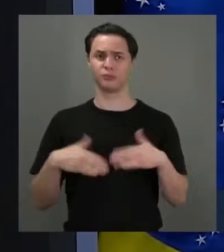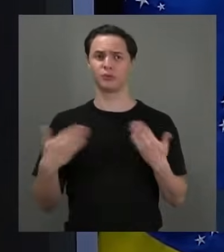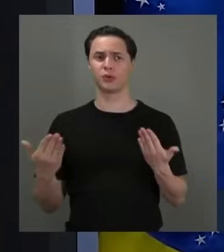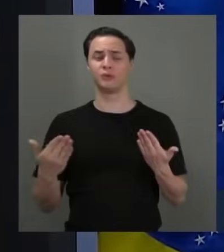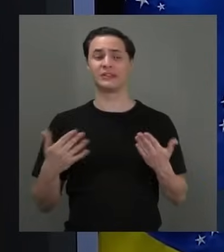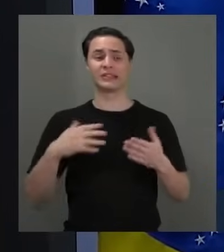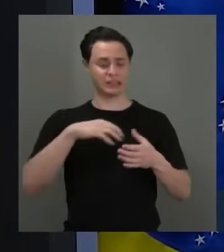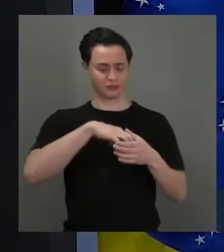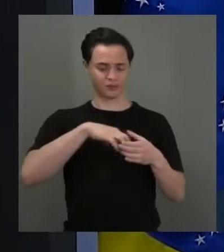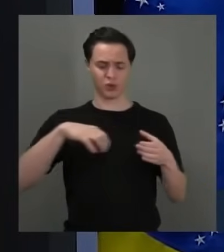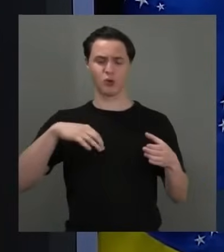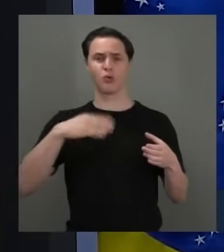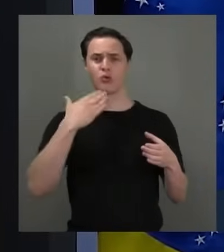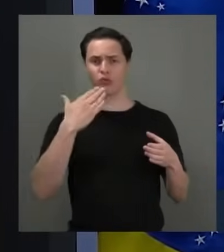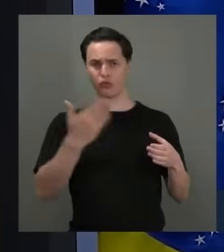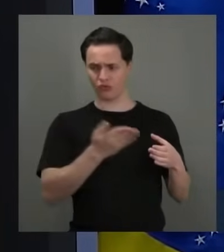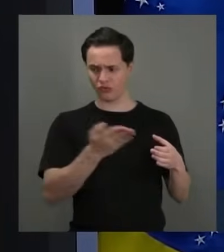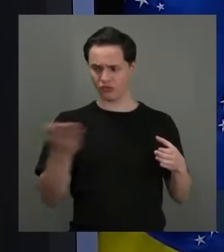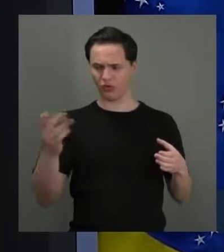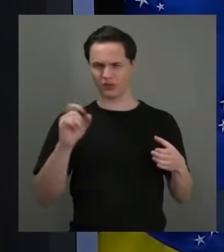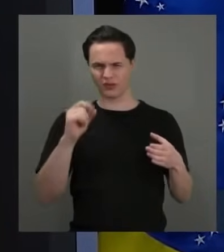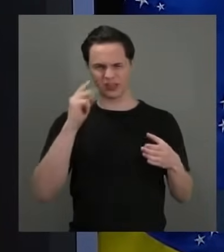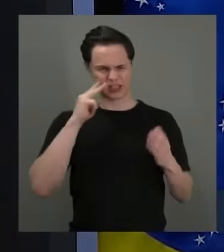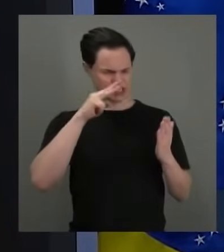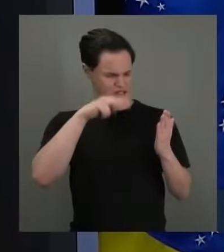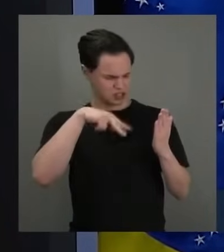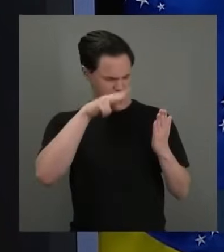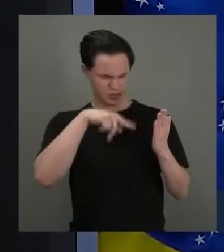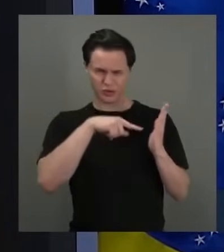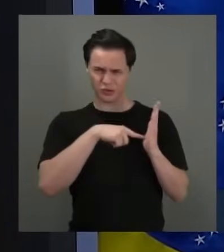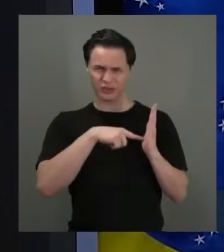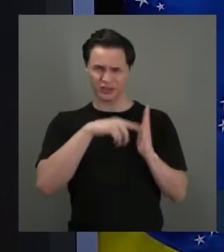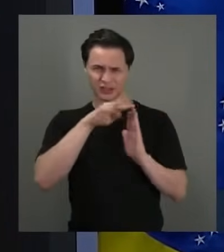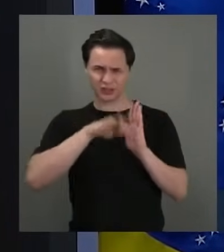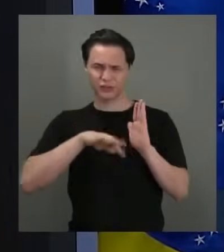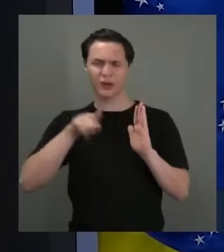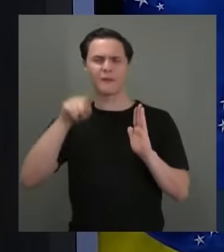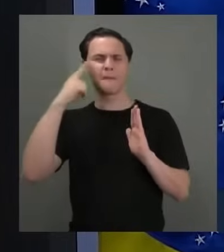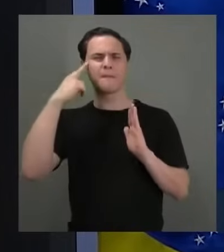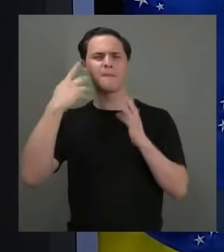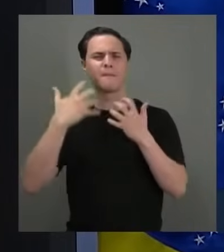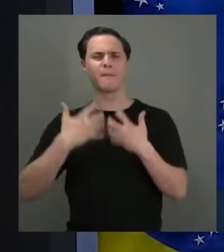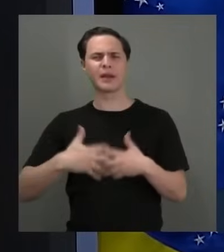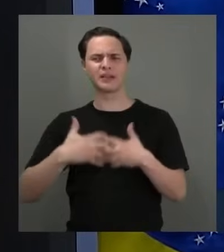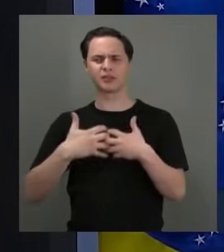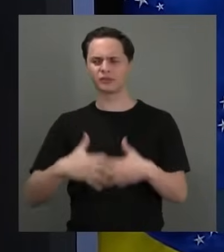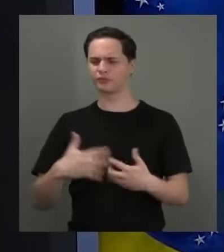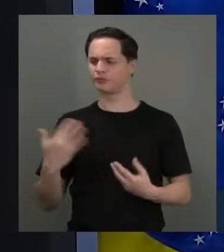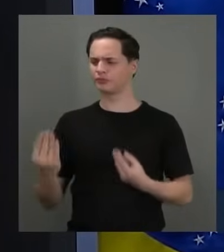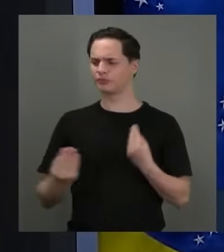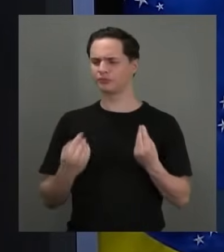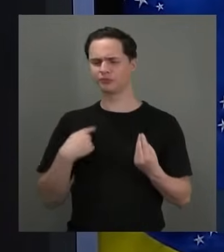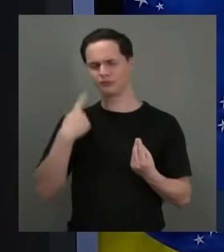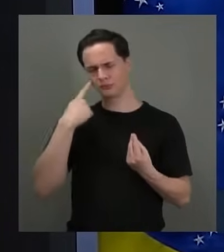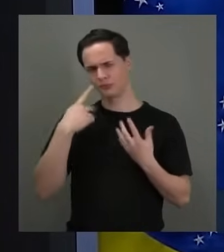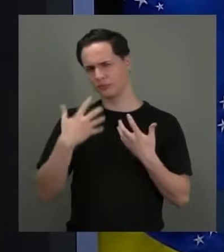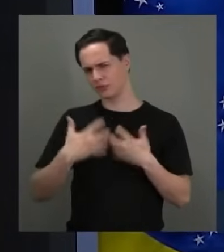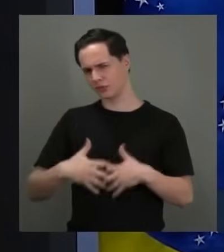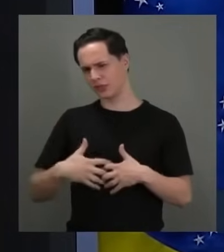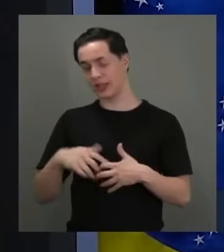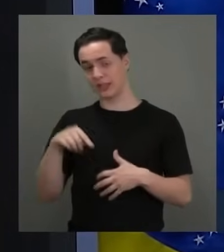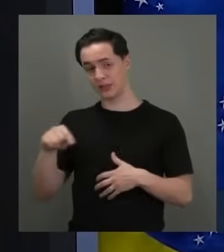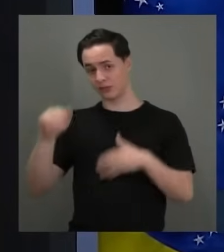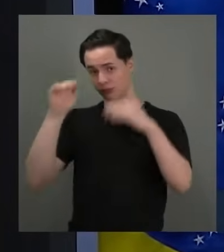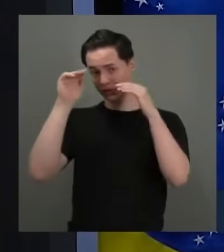convido a todos que já leram, né, a reforma para dar uma pensada sobre isso e ver quanto a reforma obedece